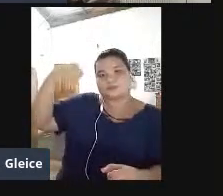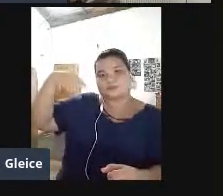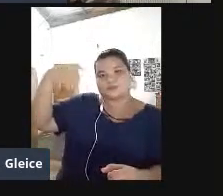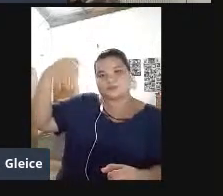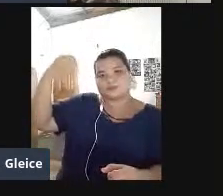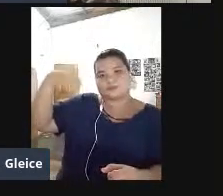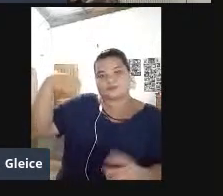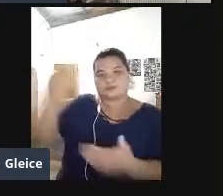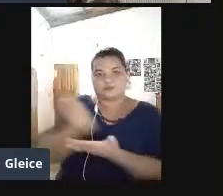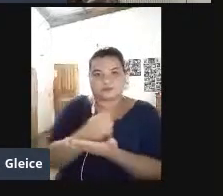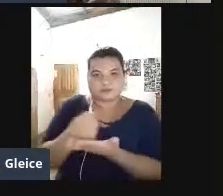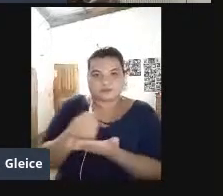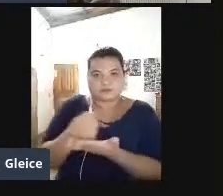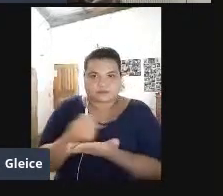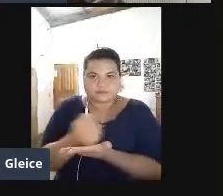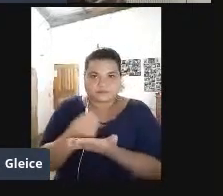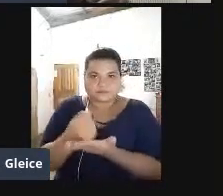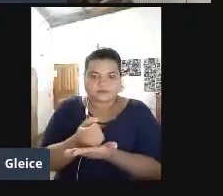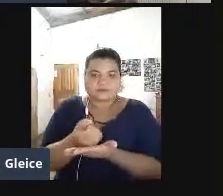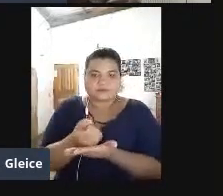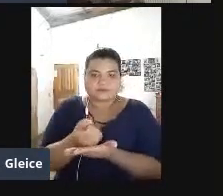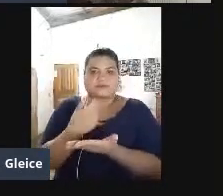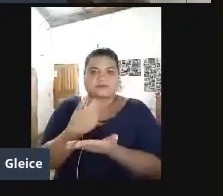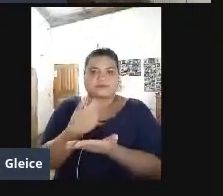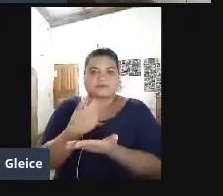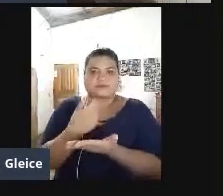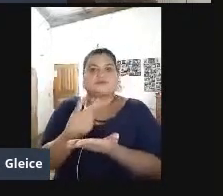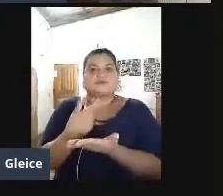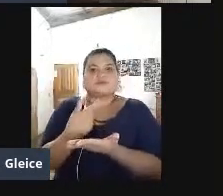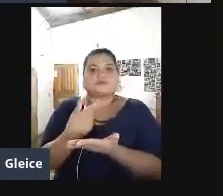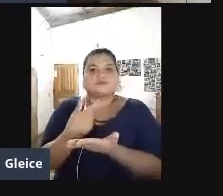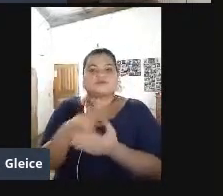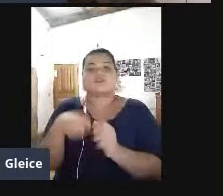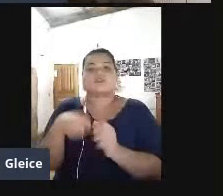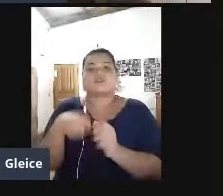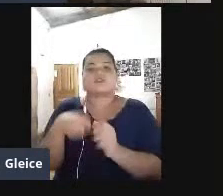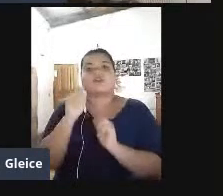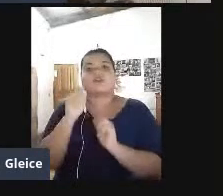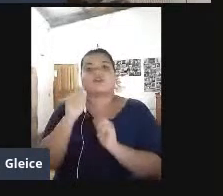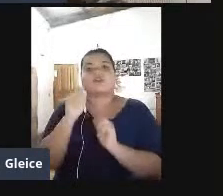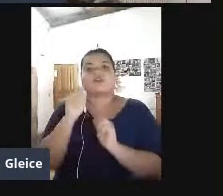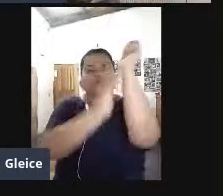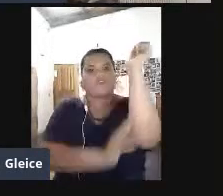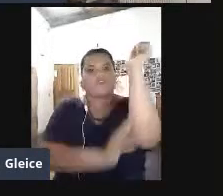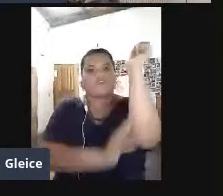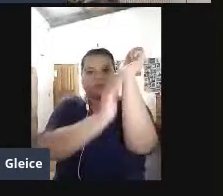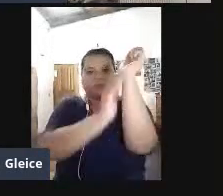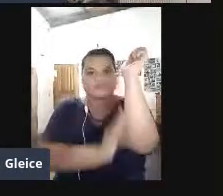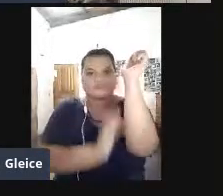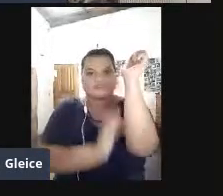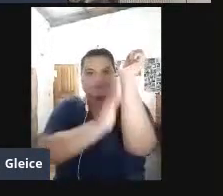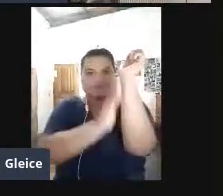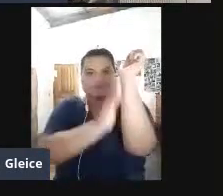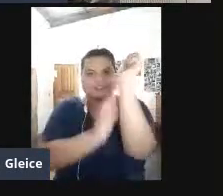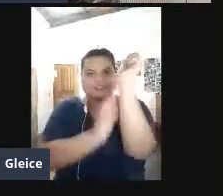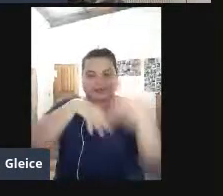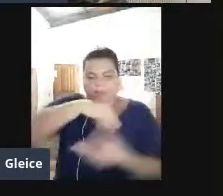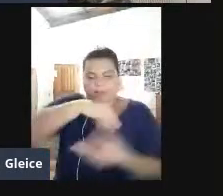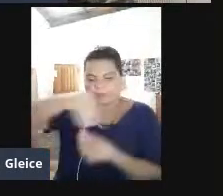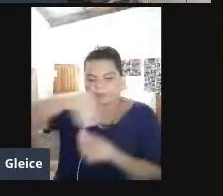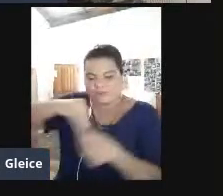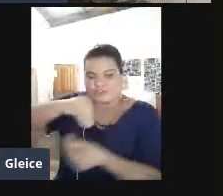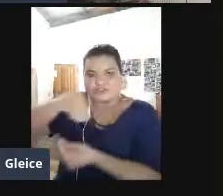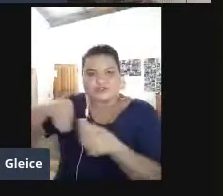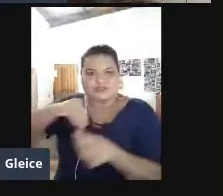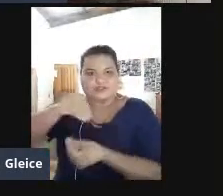tem inulina e gomaguar, ou seja, a gente está fazendo uso de fibra 100% solúvel. Eu não tenho essa fibra dentro da minha unidade de internação, ela não é